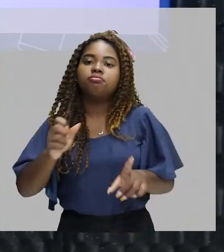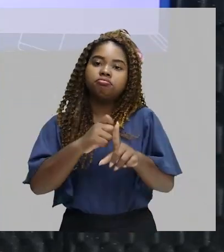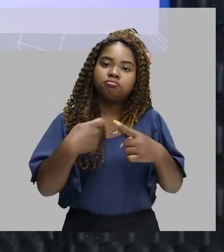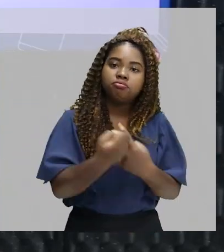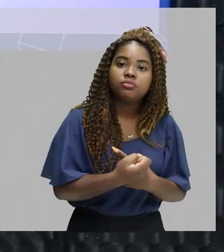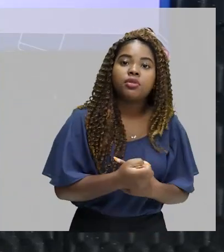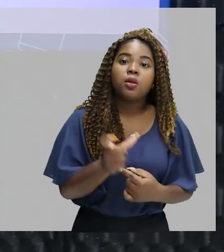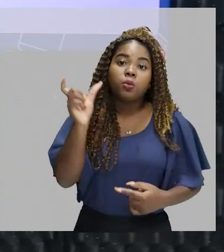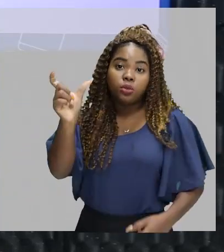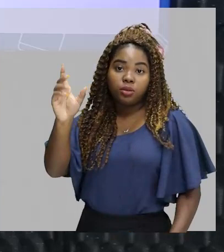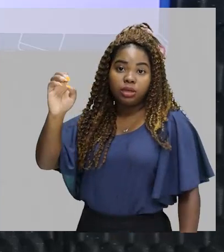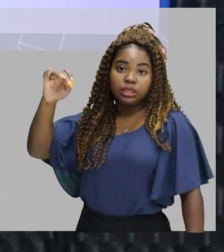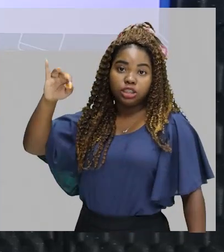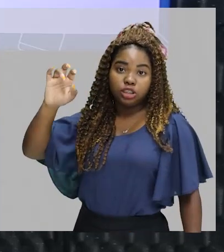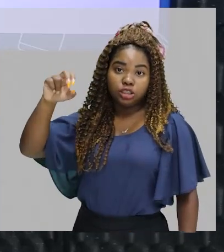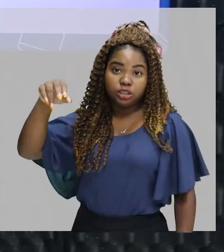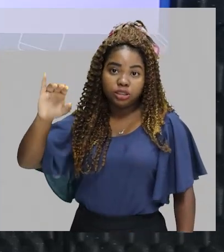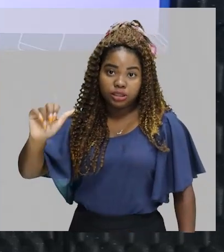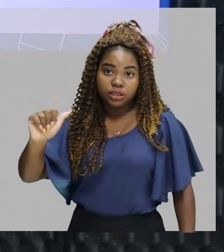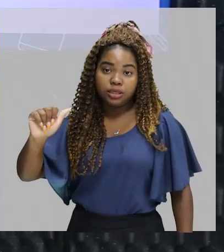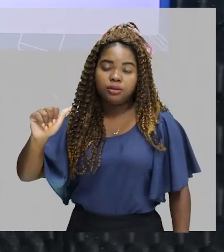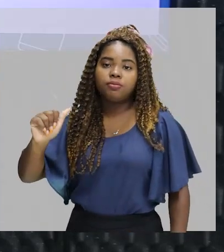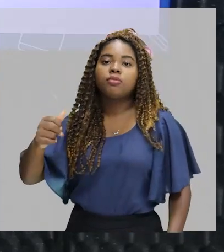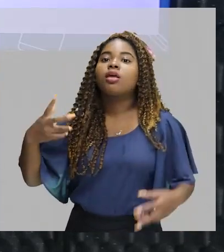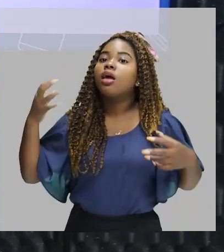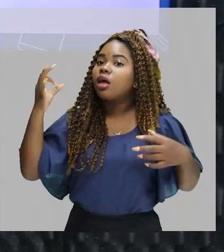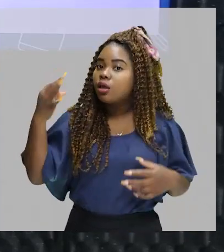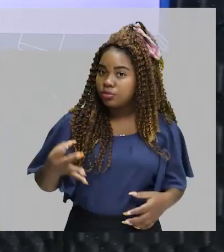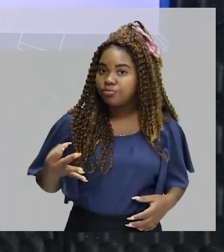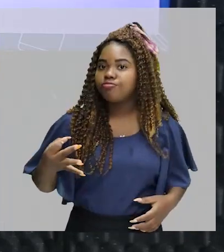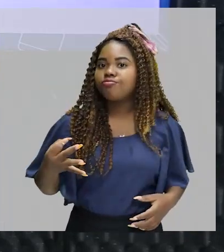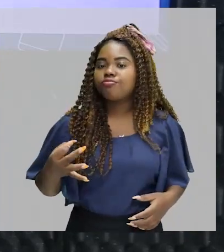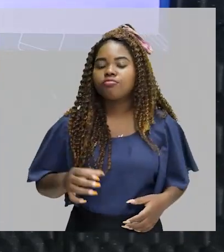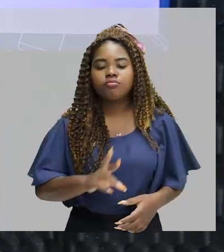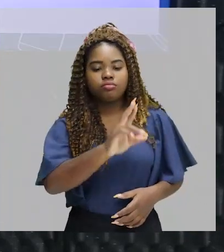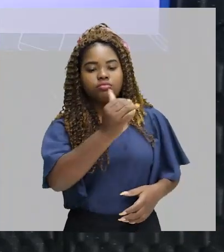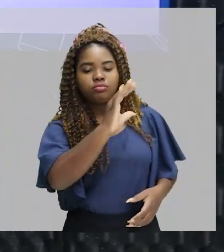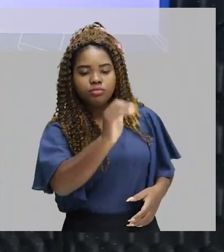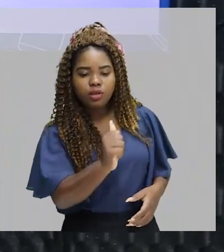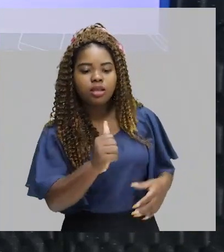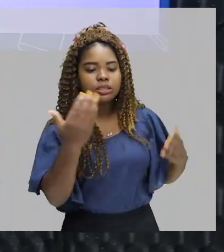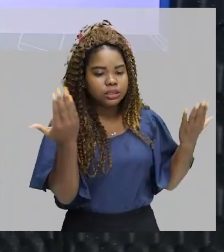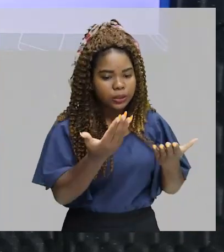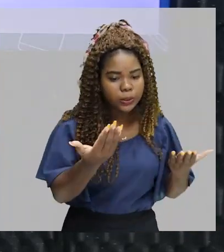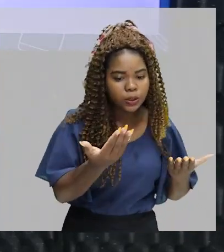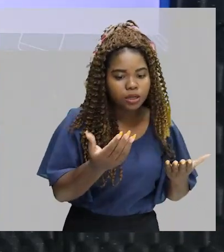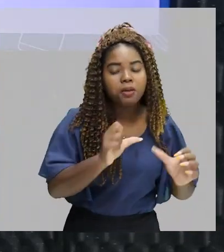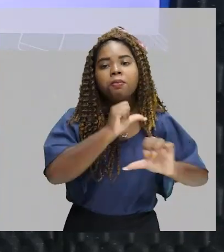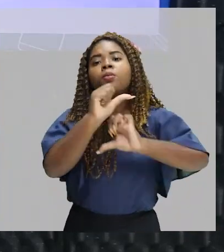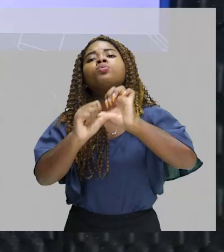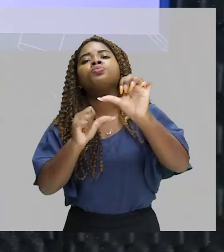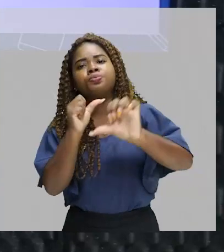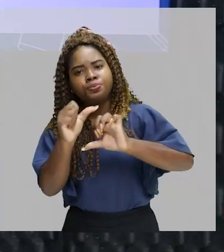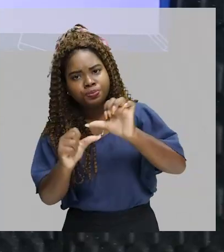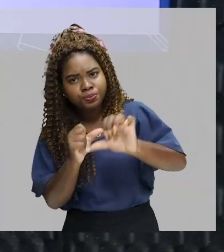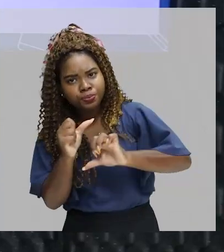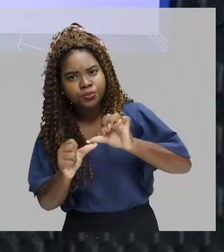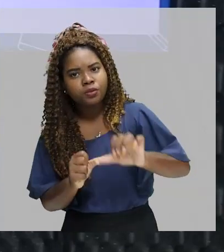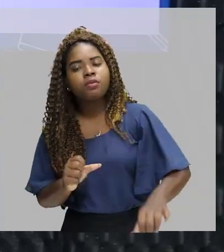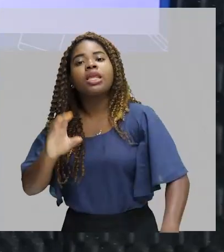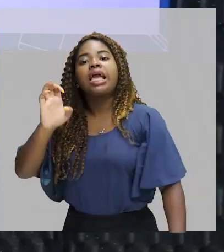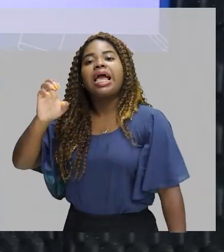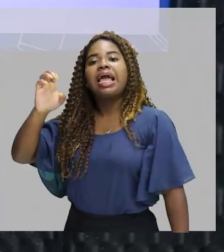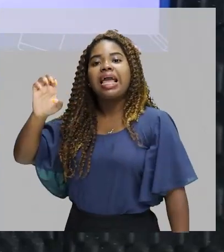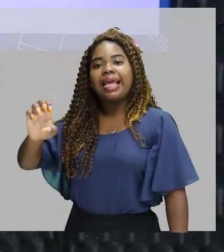etnia é um termo mais adequado, ok? Então, em vez de falar raça, a partir de agora, faz o seguinte, passa a chamar